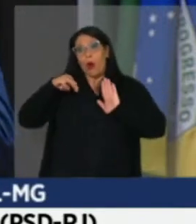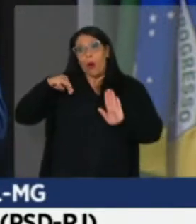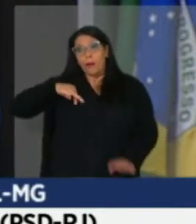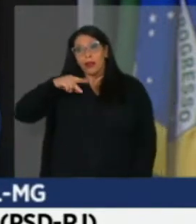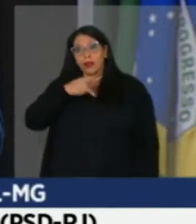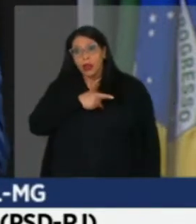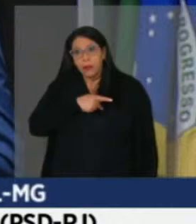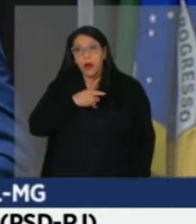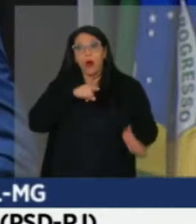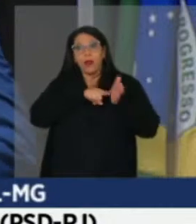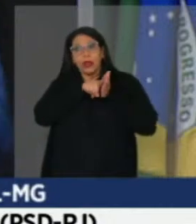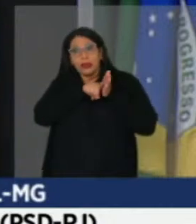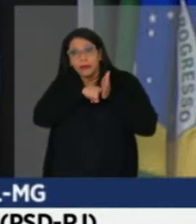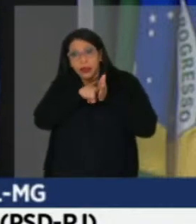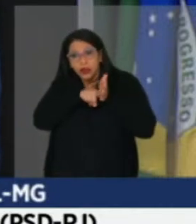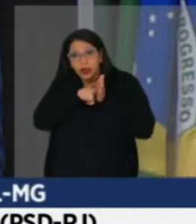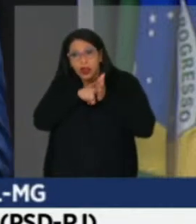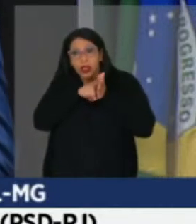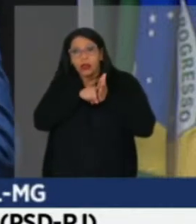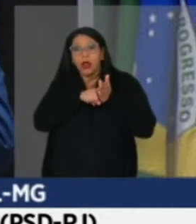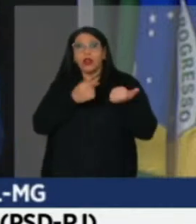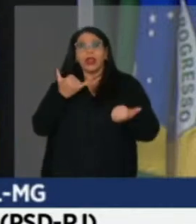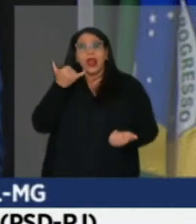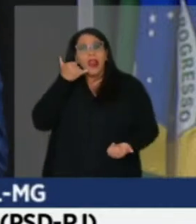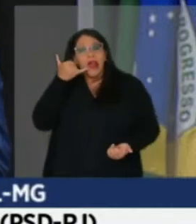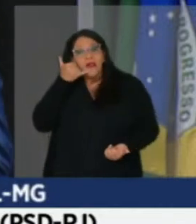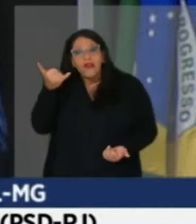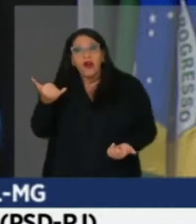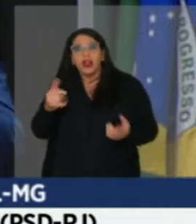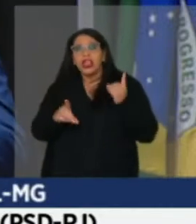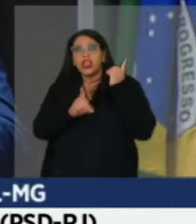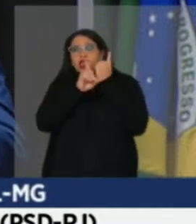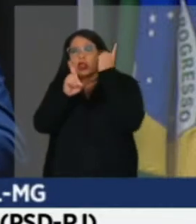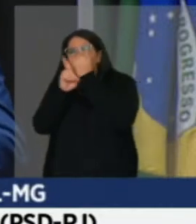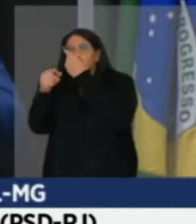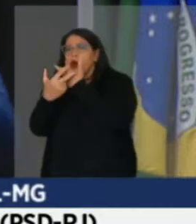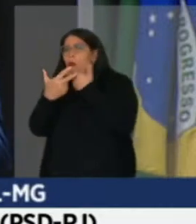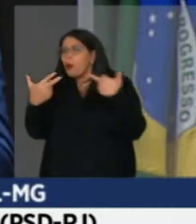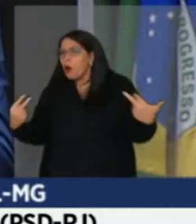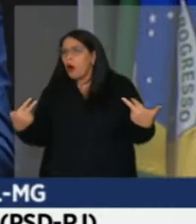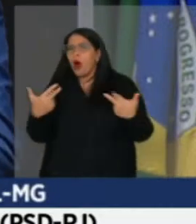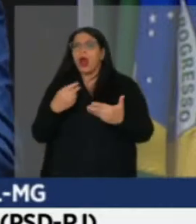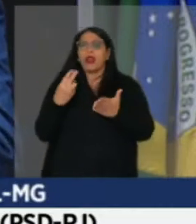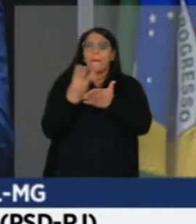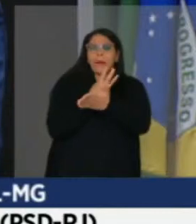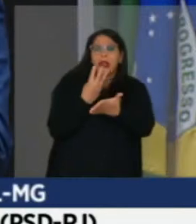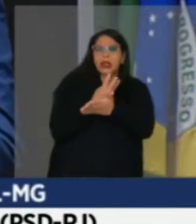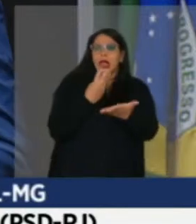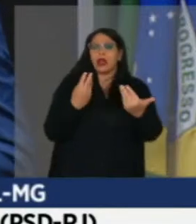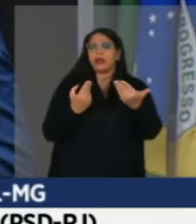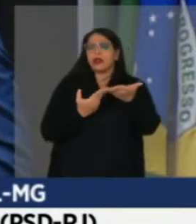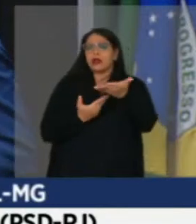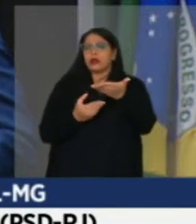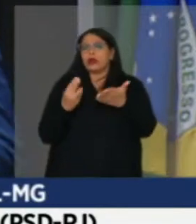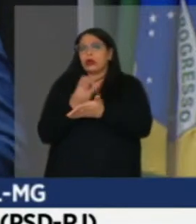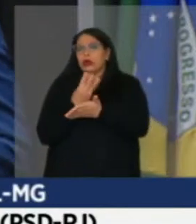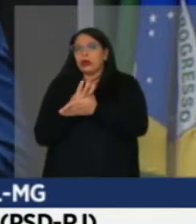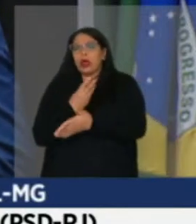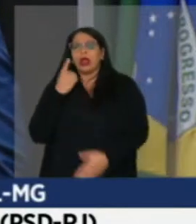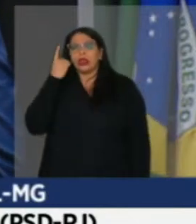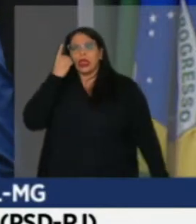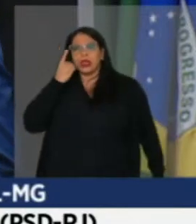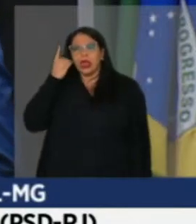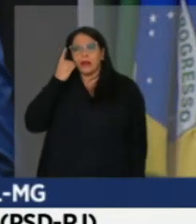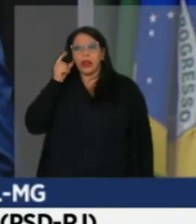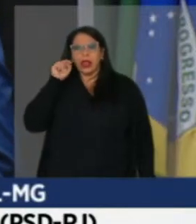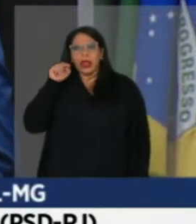segundo investigações, quebra de sigilo telefônico, inclusive mensagens ao celular da deputada